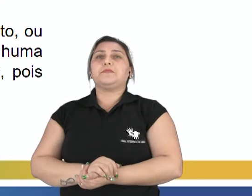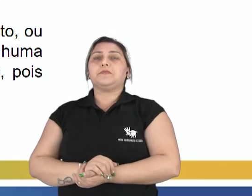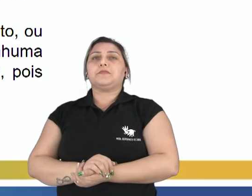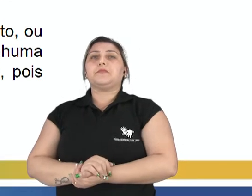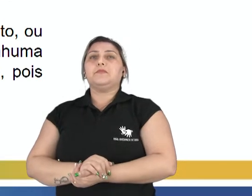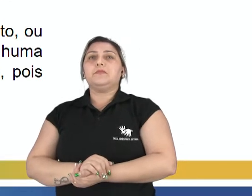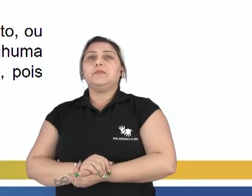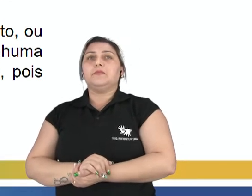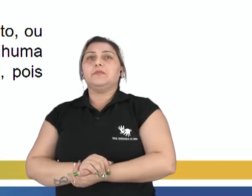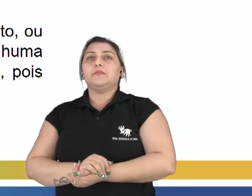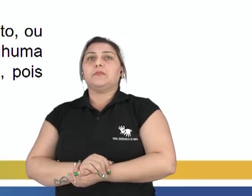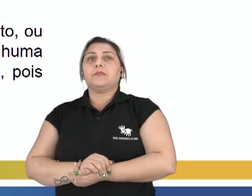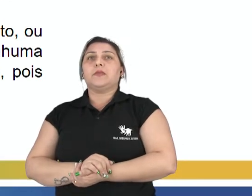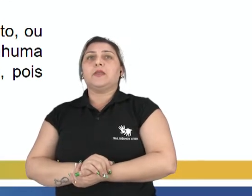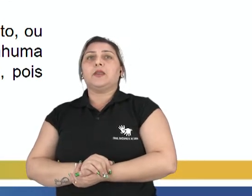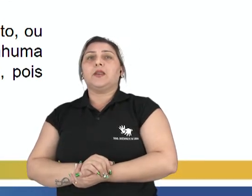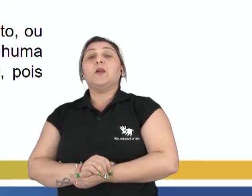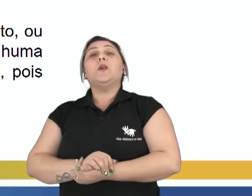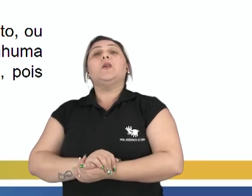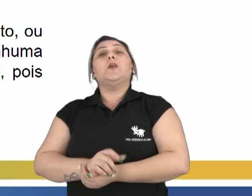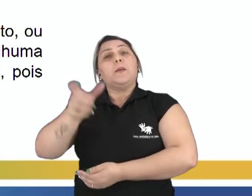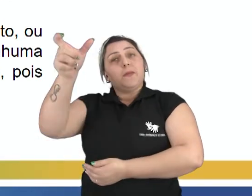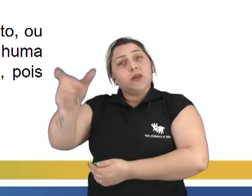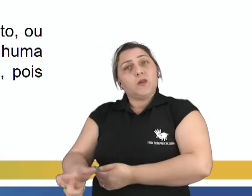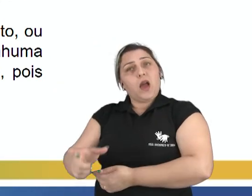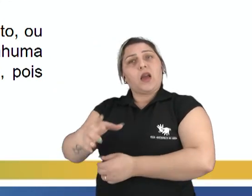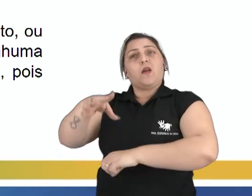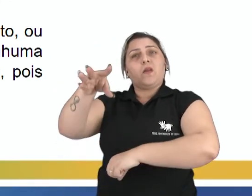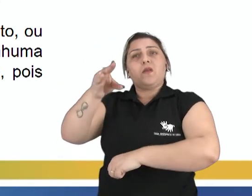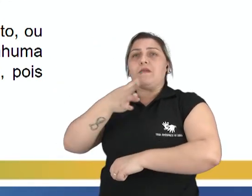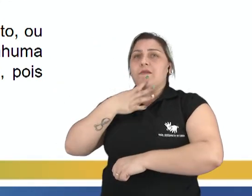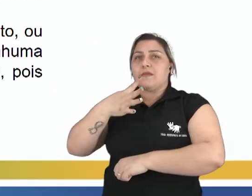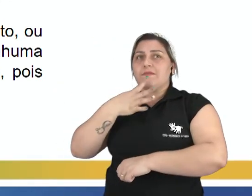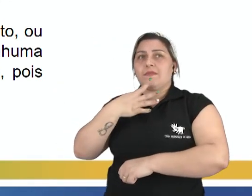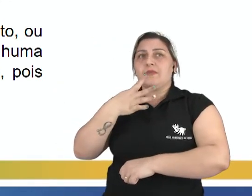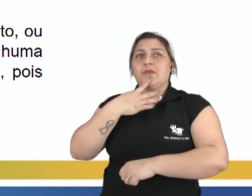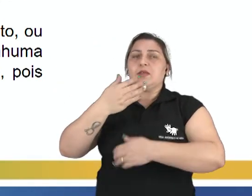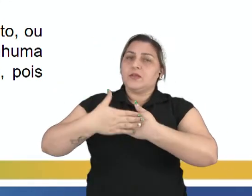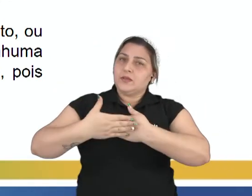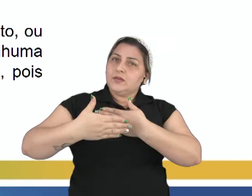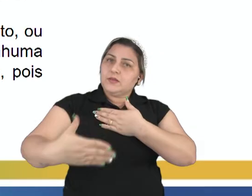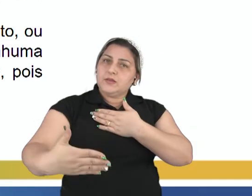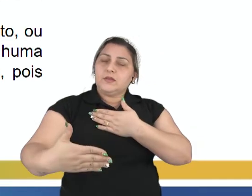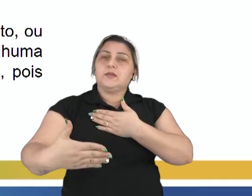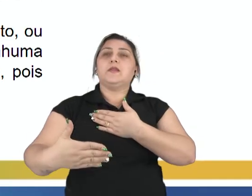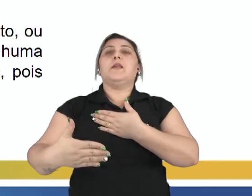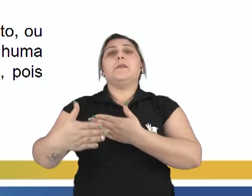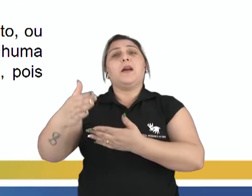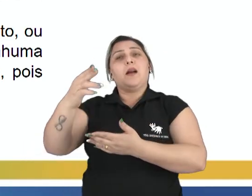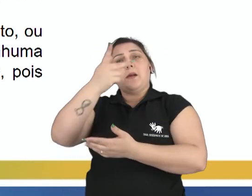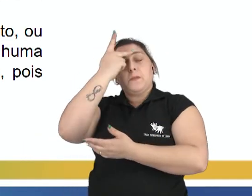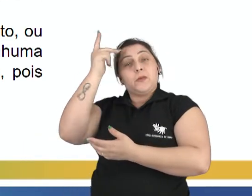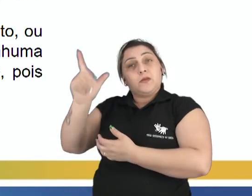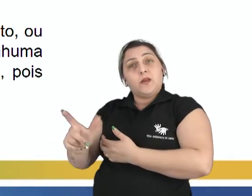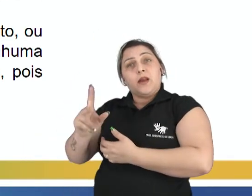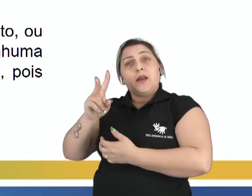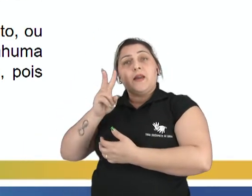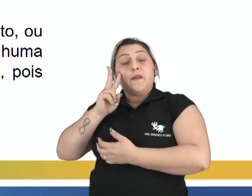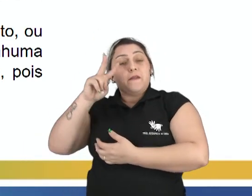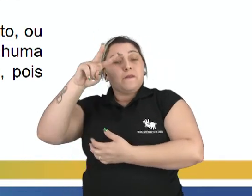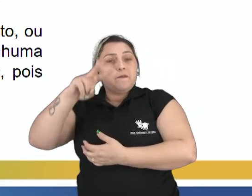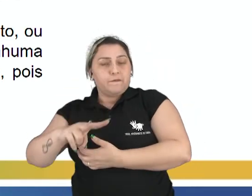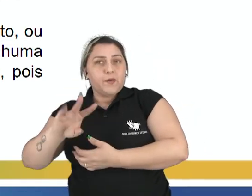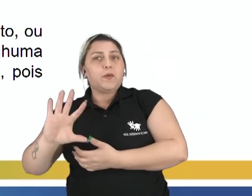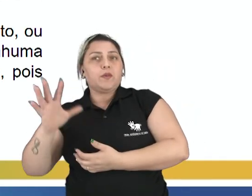seja, algo mediado por um sujeito conhecedor, tá? A proposição ela vai partir de um ponto de vista de alguém que visualizou aquele